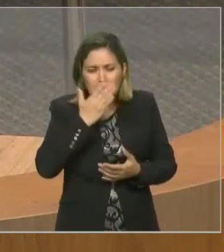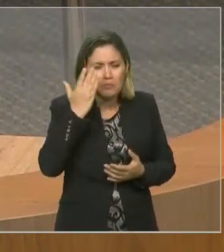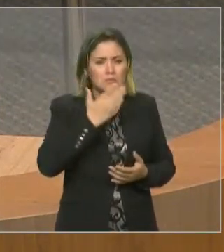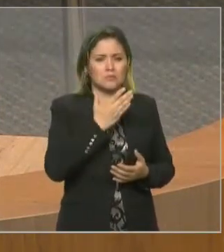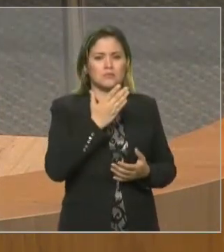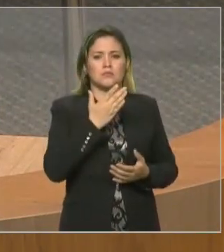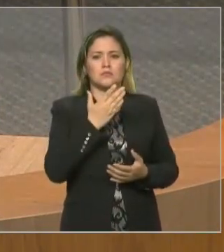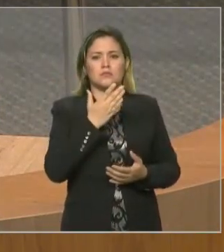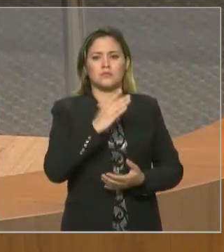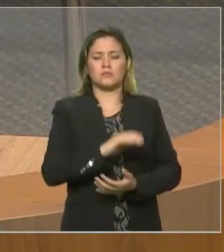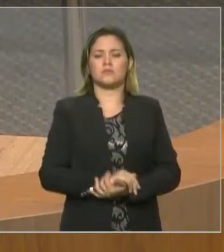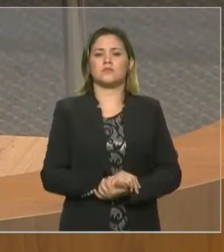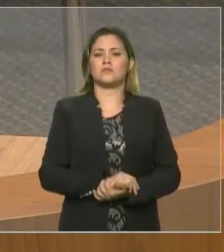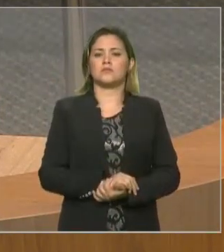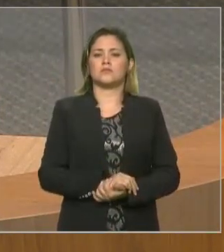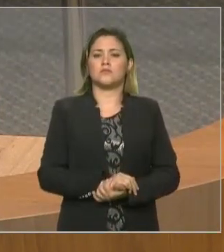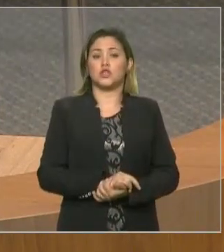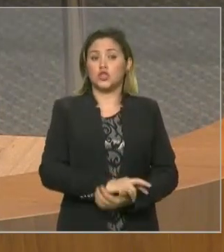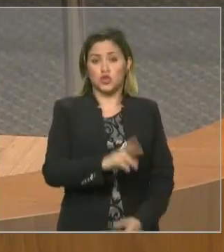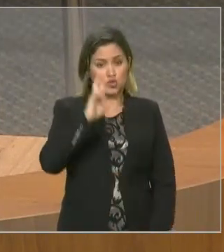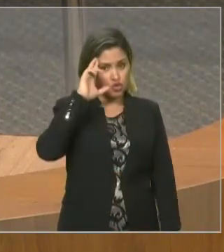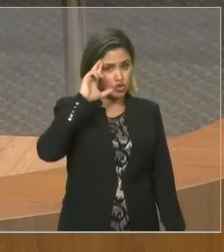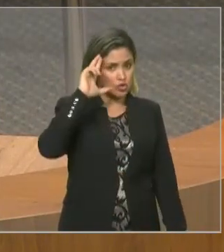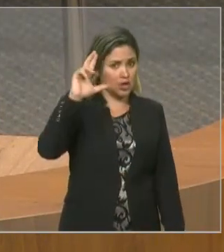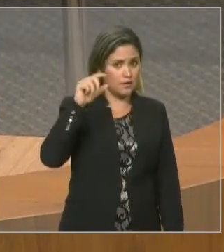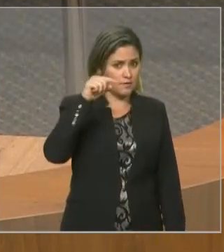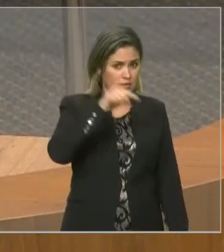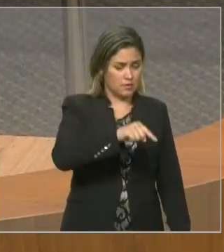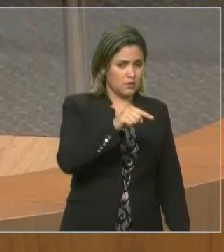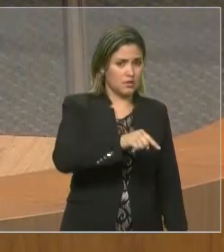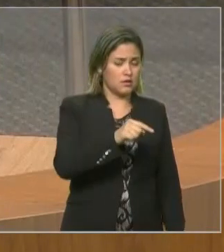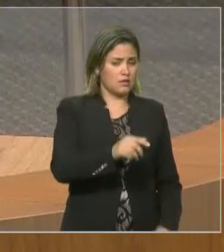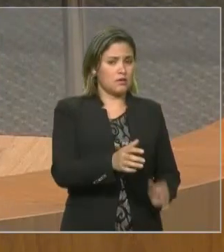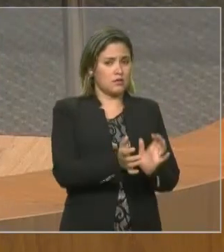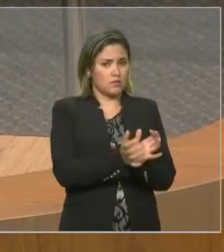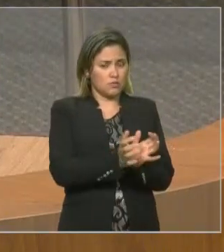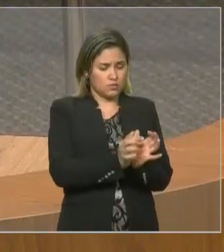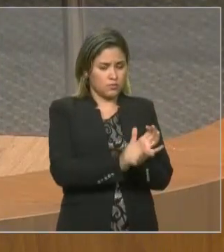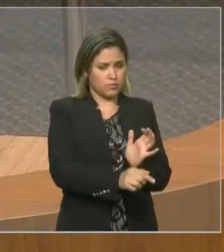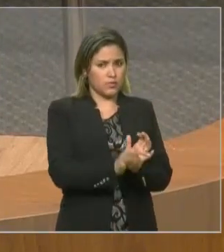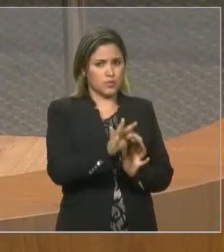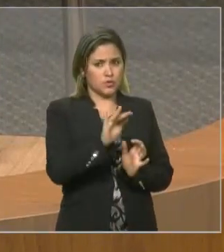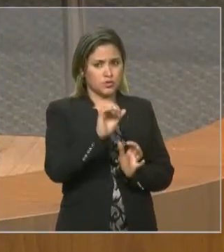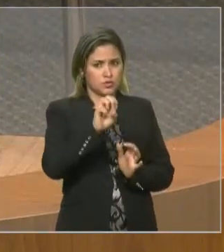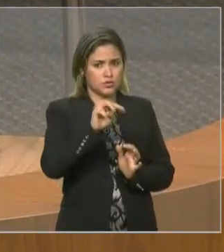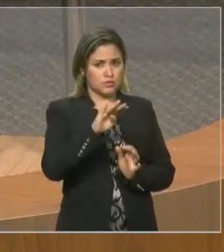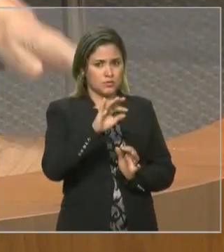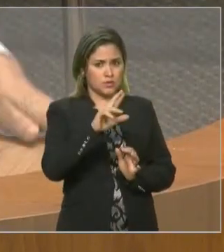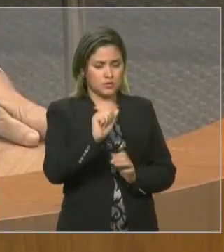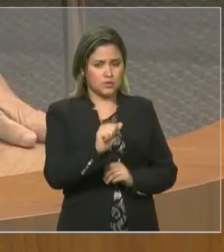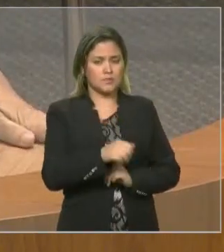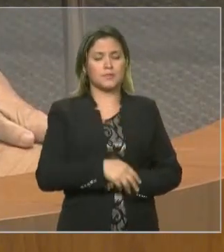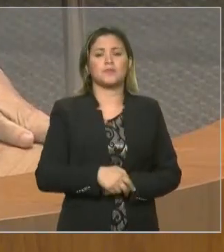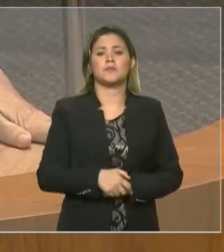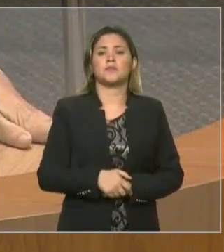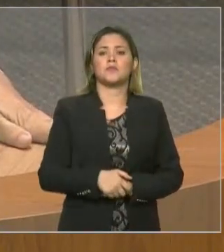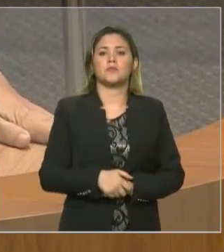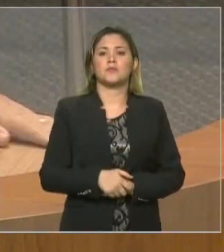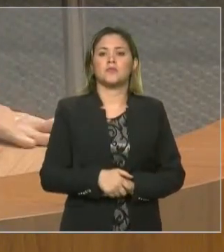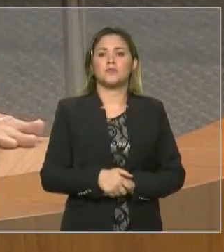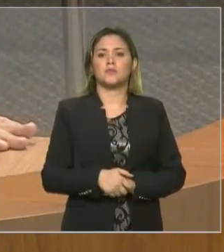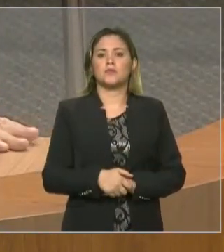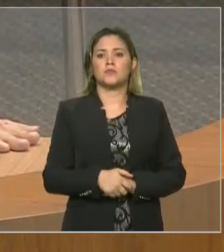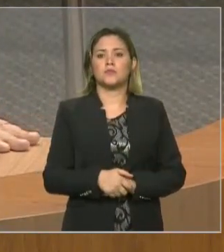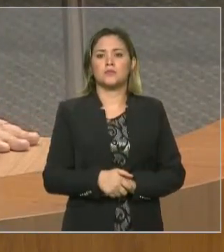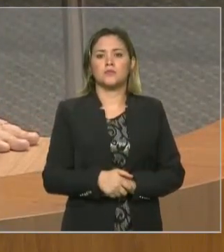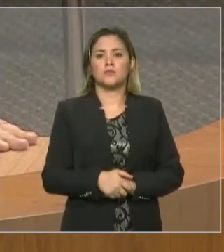o cacique Timbira, um gesto heróico, que também os índios eram bárbaros,